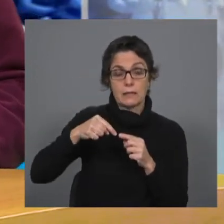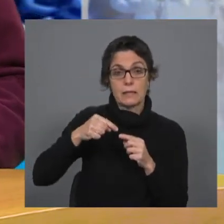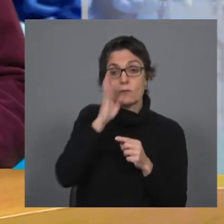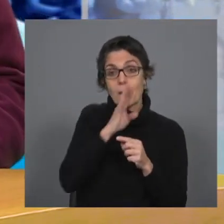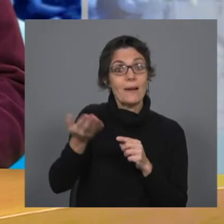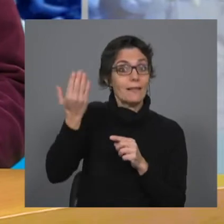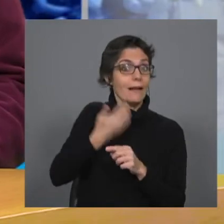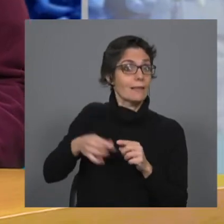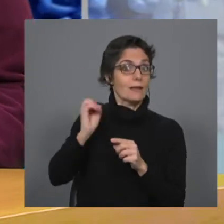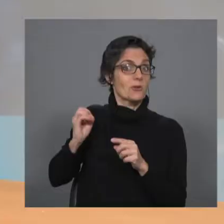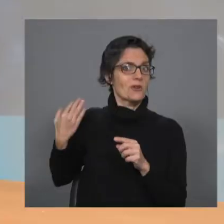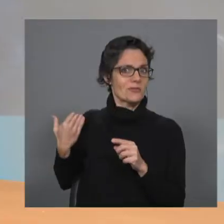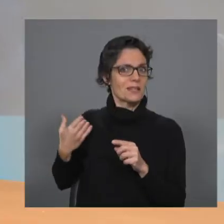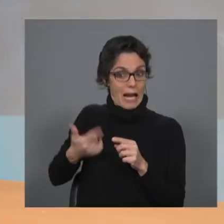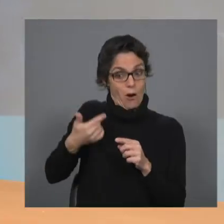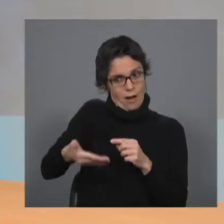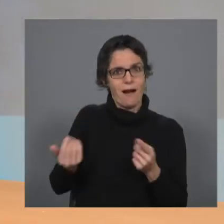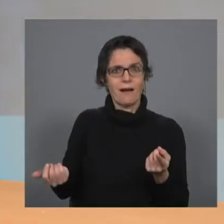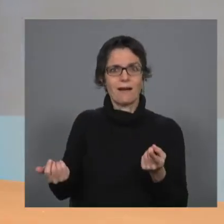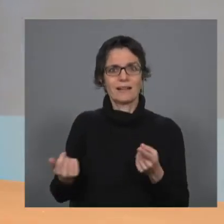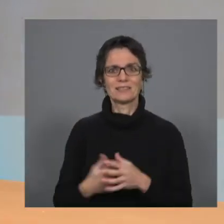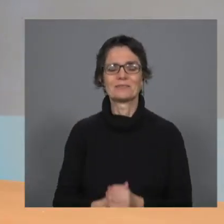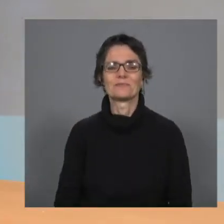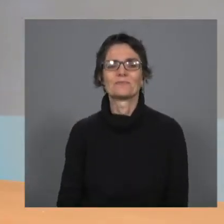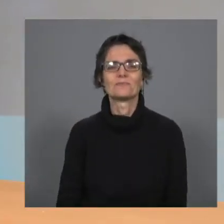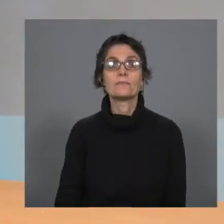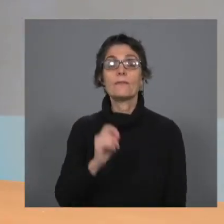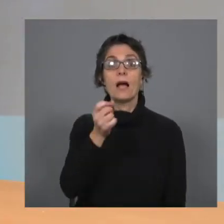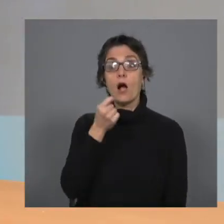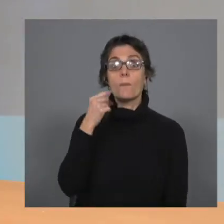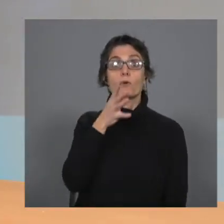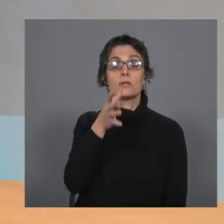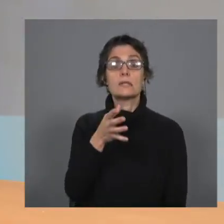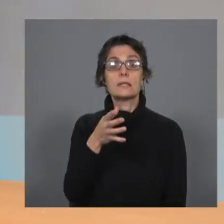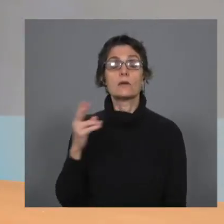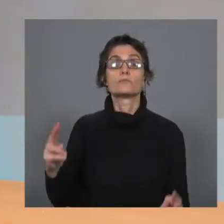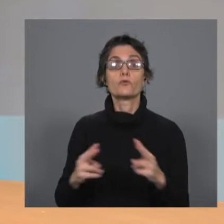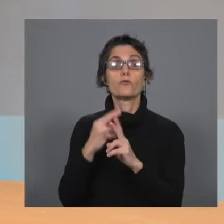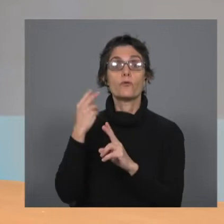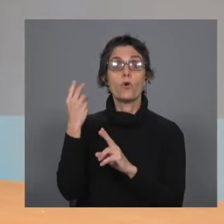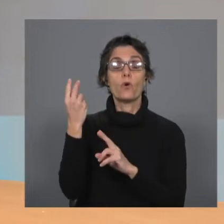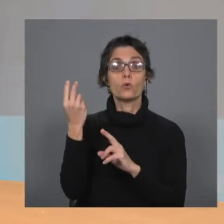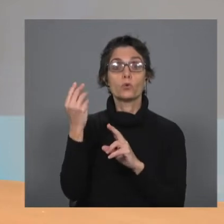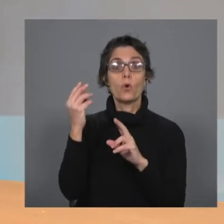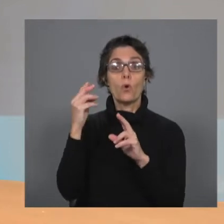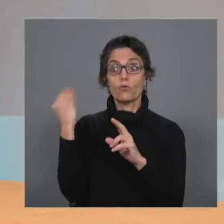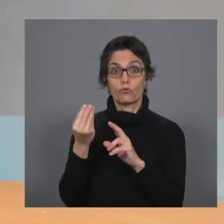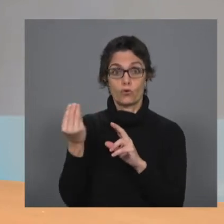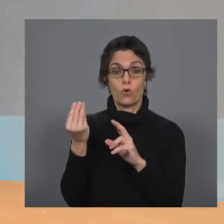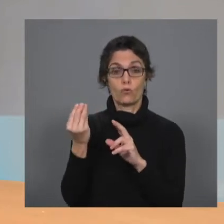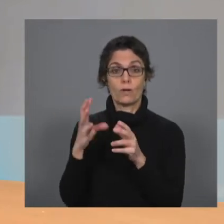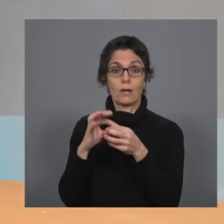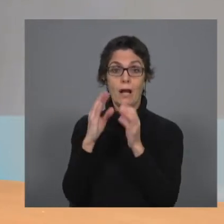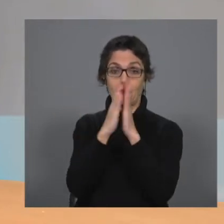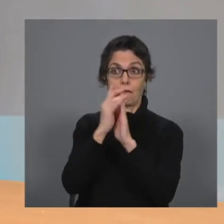acontecia. Não é? Referia há pouco o Fórum Ecuménico Jovem. Realmente, entre as novas gerações,